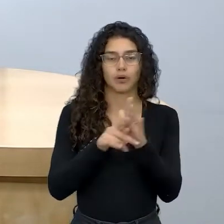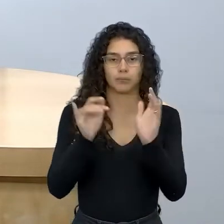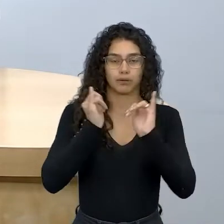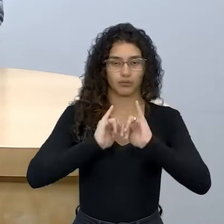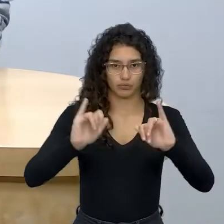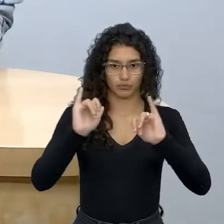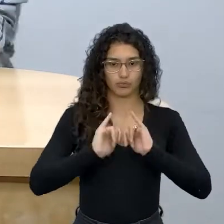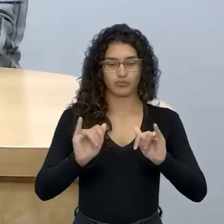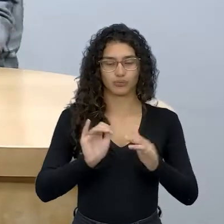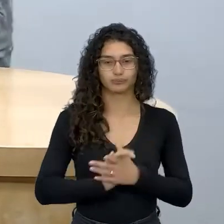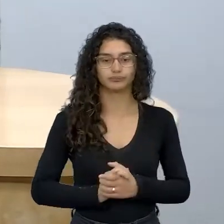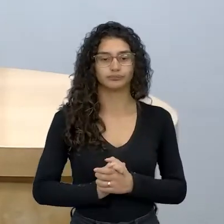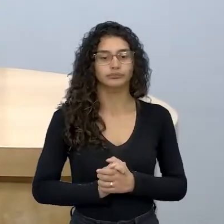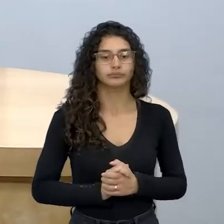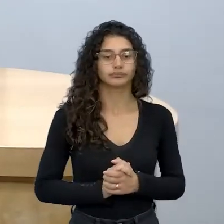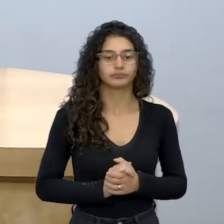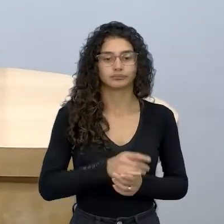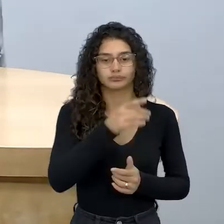pitch, tudo bem?